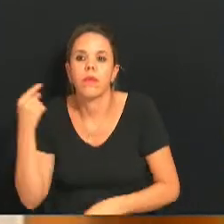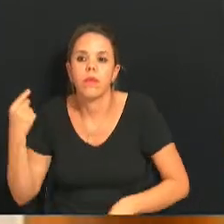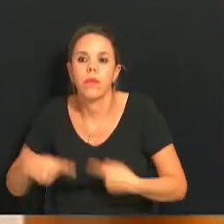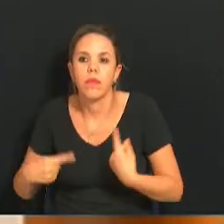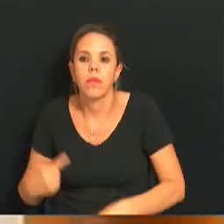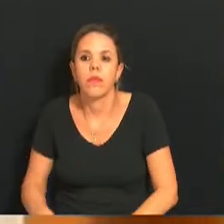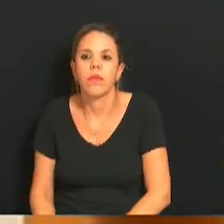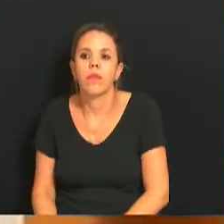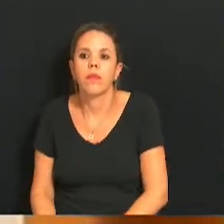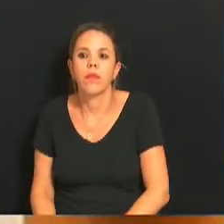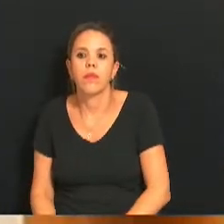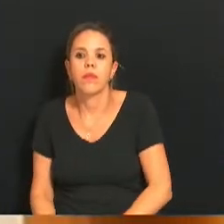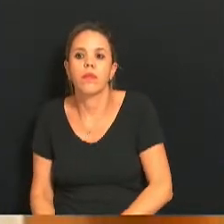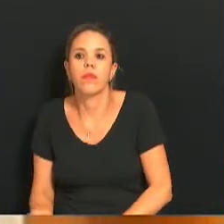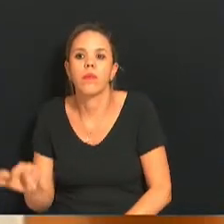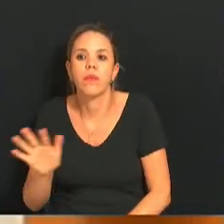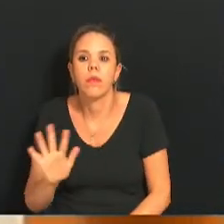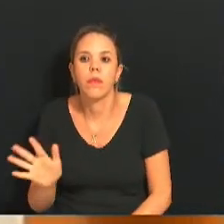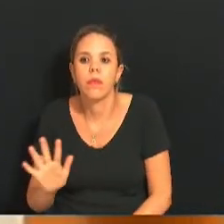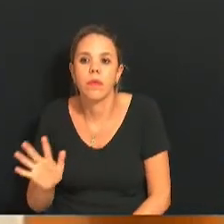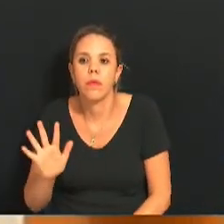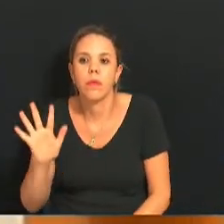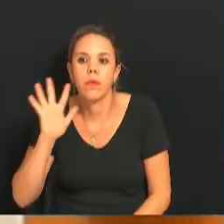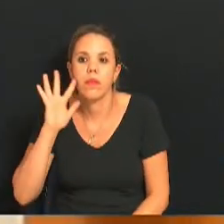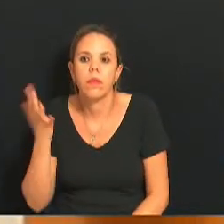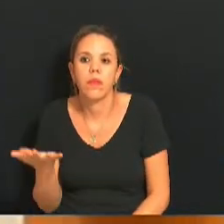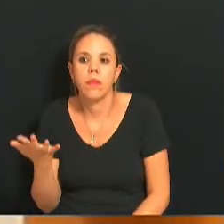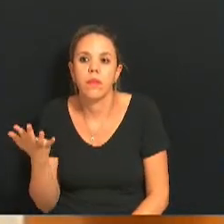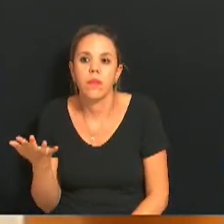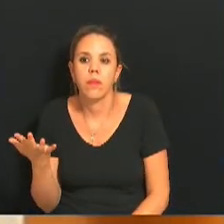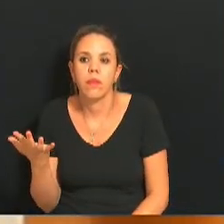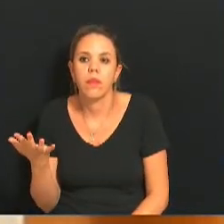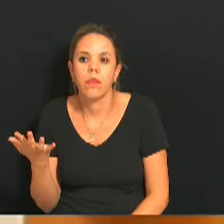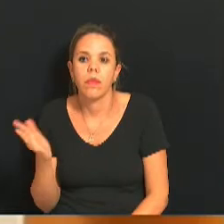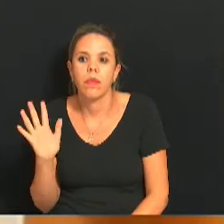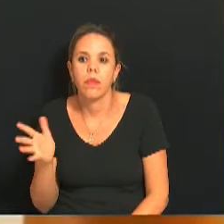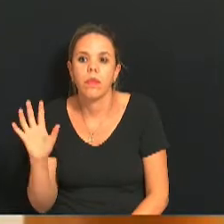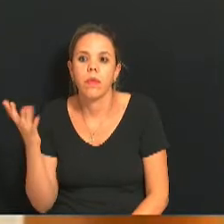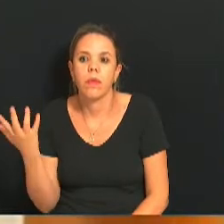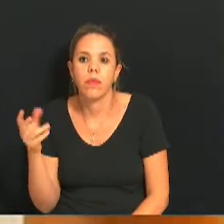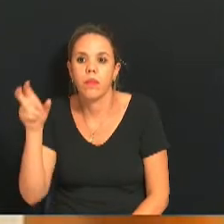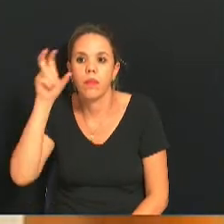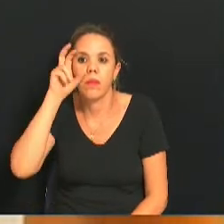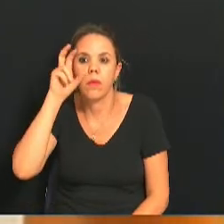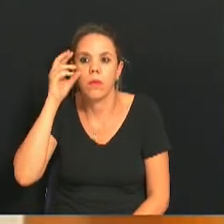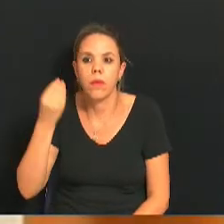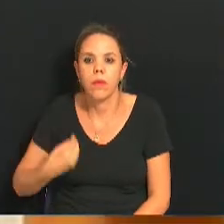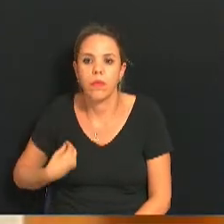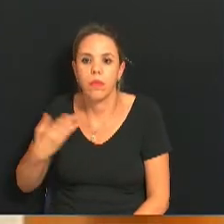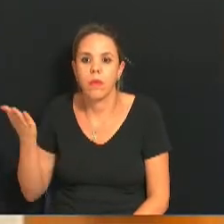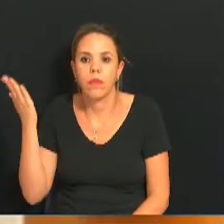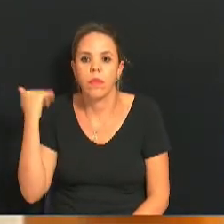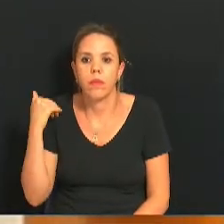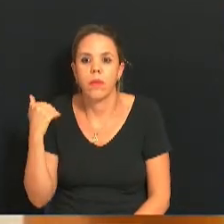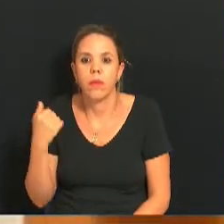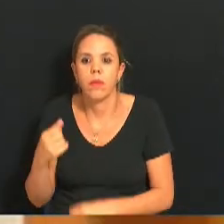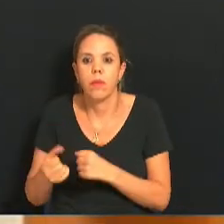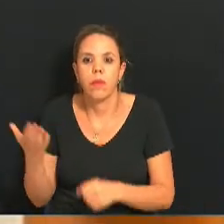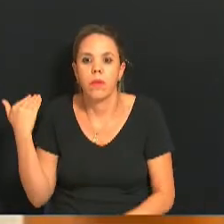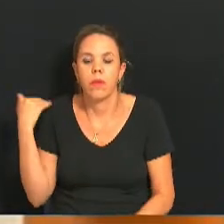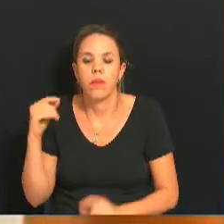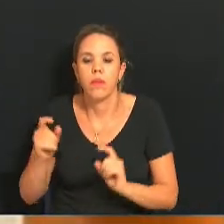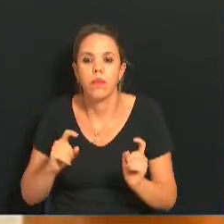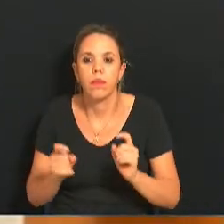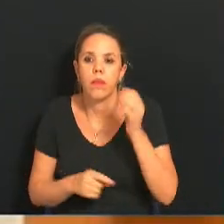né a união não é já resolveu isso é isso já aconteceu o Carlinhos camelô tá aqui sabe disso que aconteceu no passado a